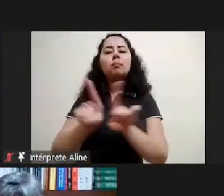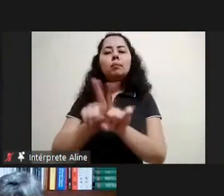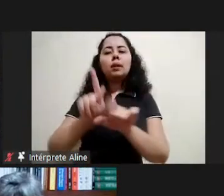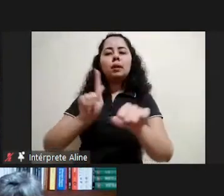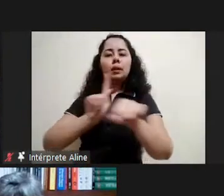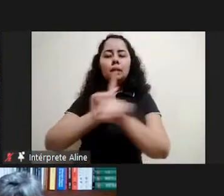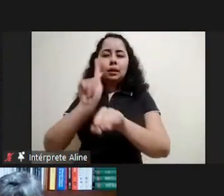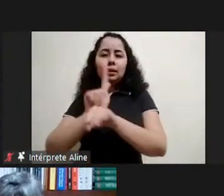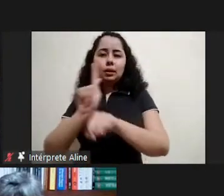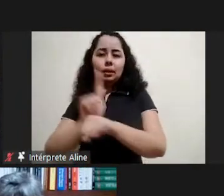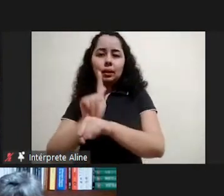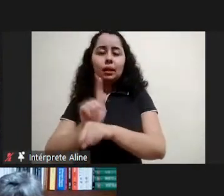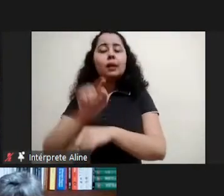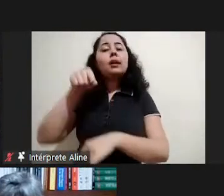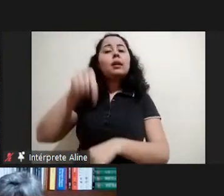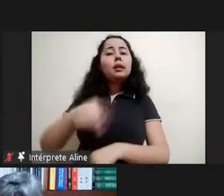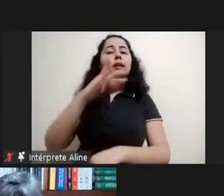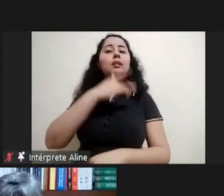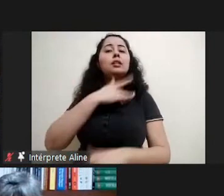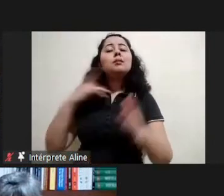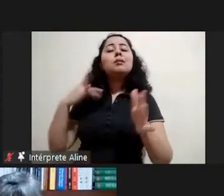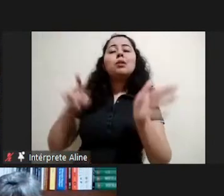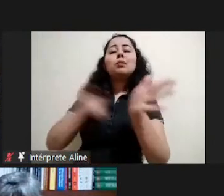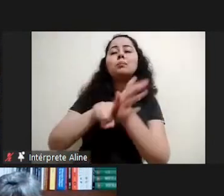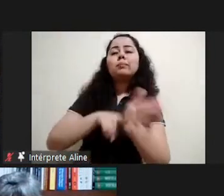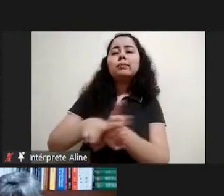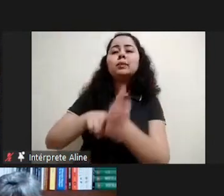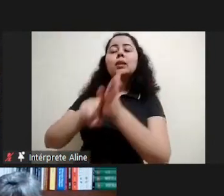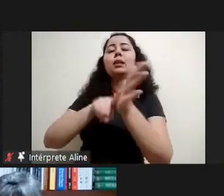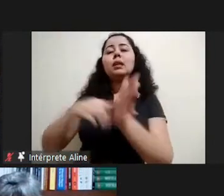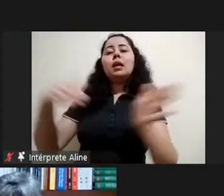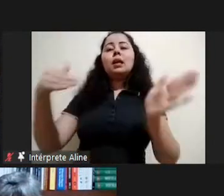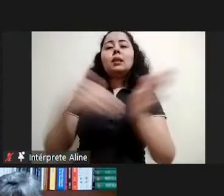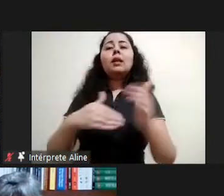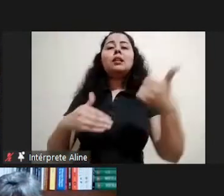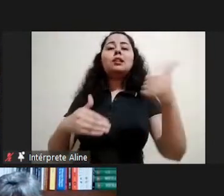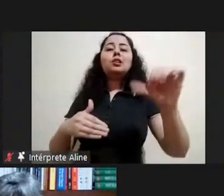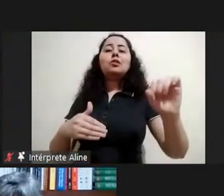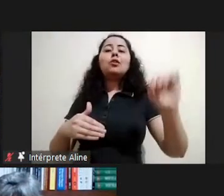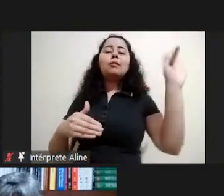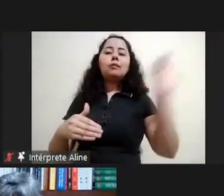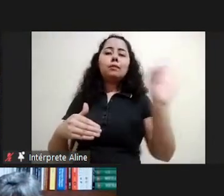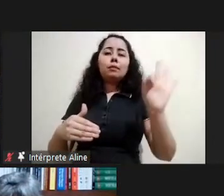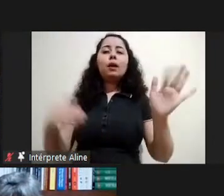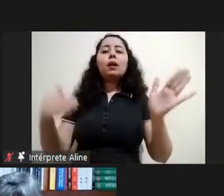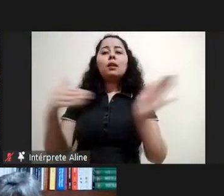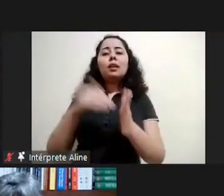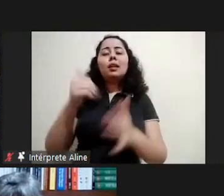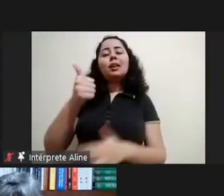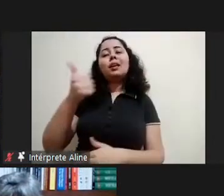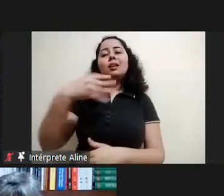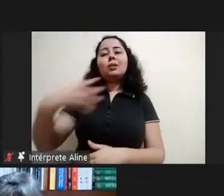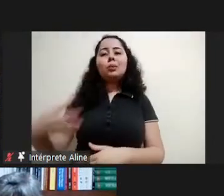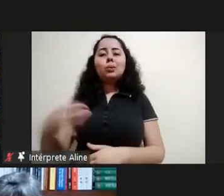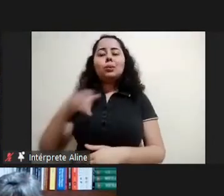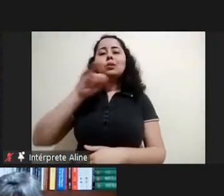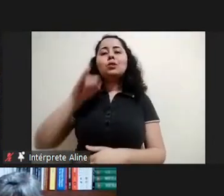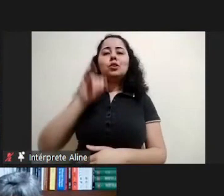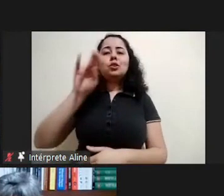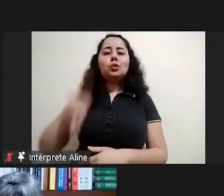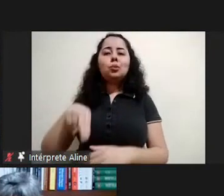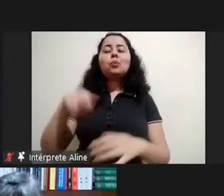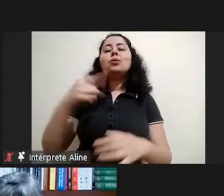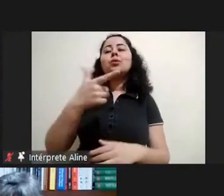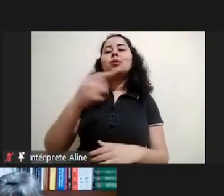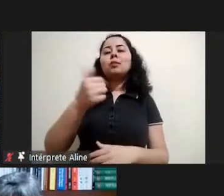HU UFJF de 19 de fevereiro de 2015 a 14 de junho de 2021. Consultora do Núcleo de Avaliação